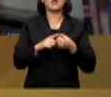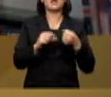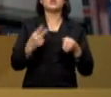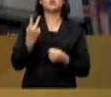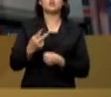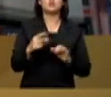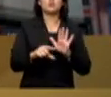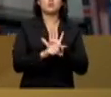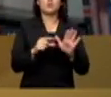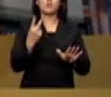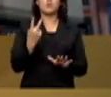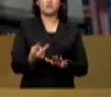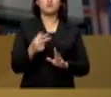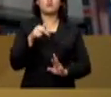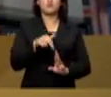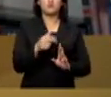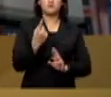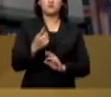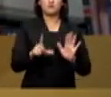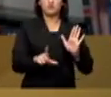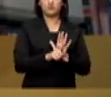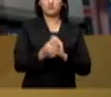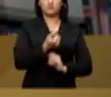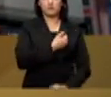parágrafo 2º, 1, da Lei número